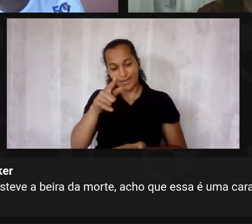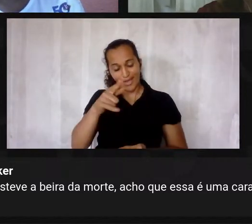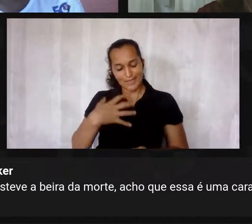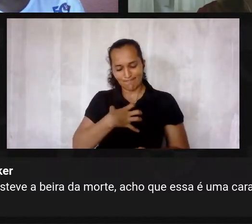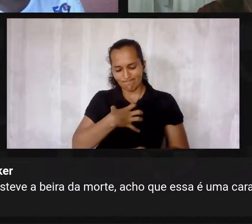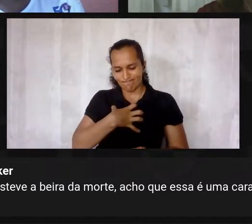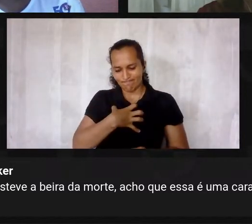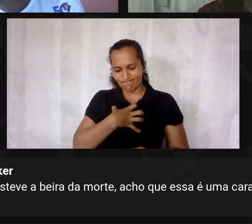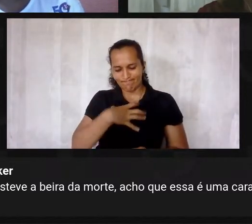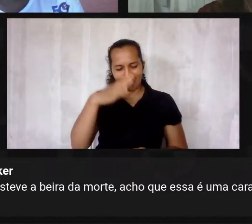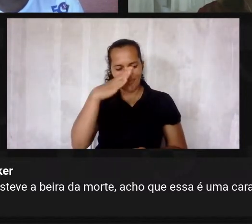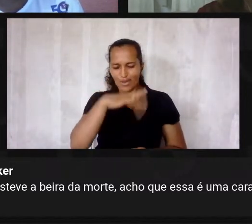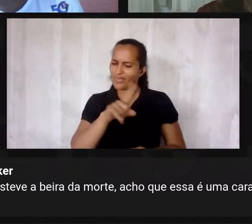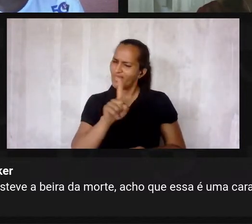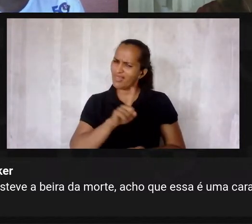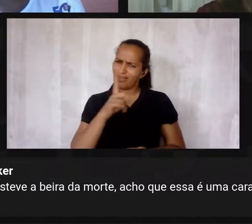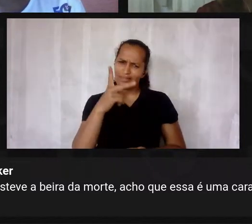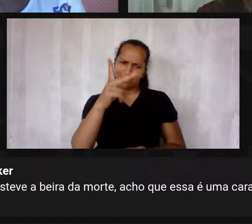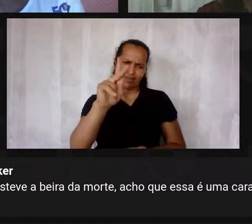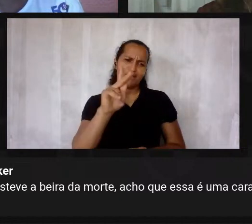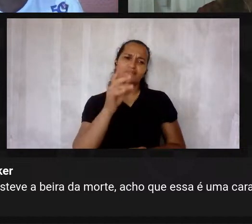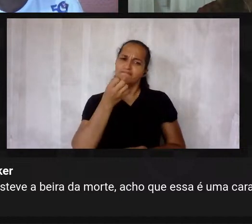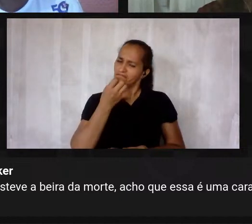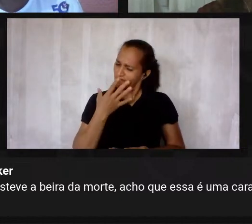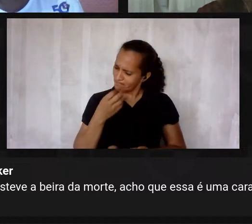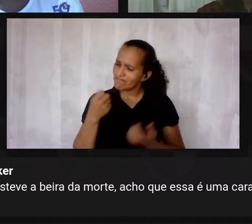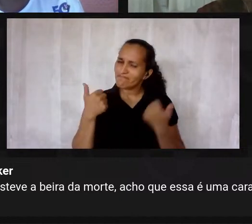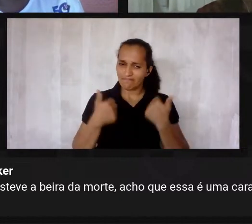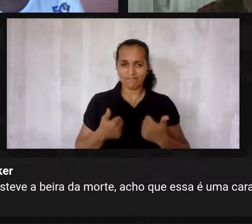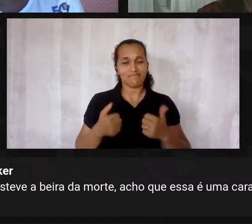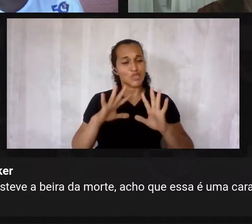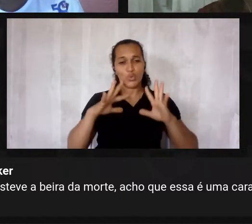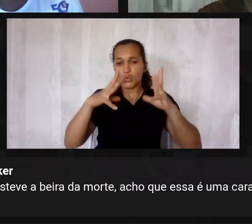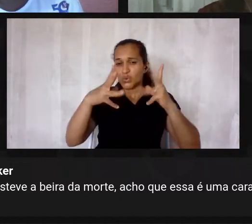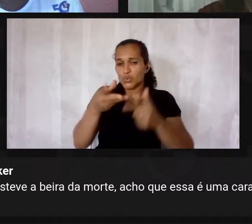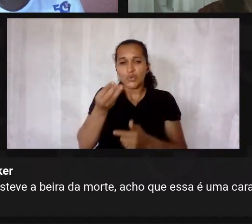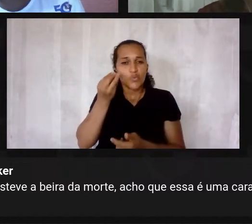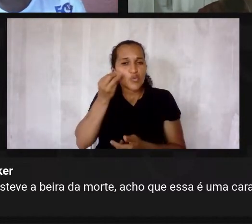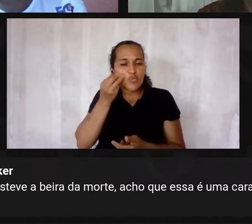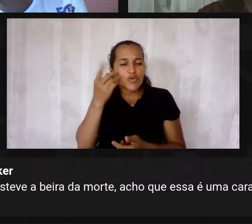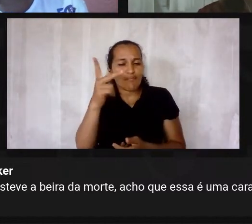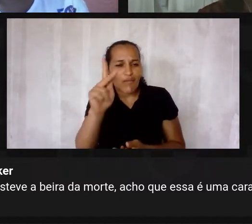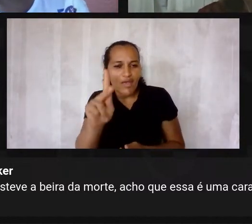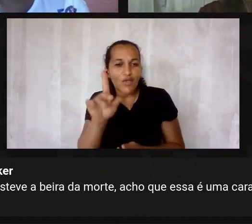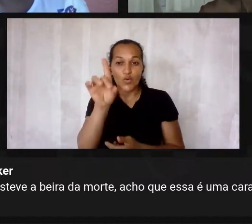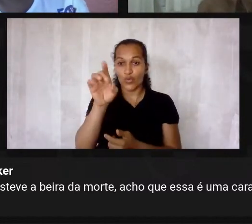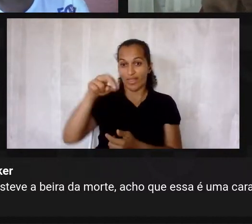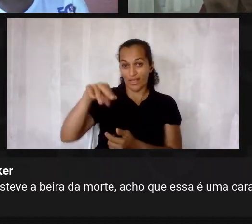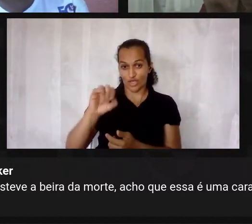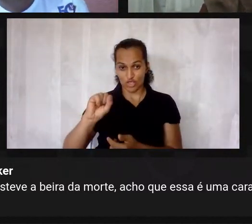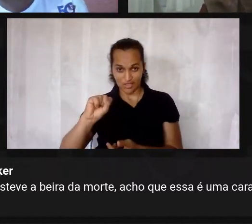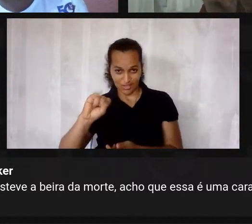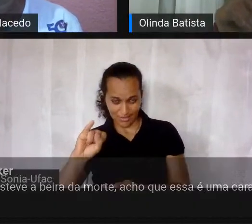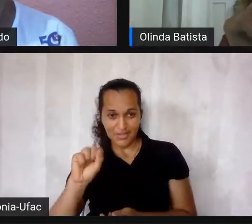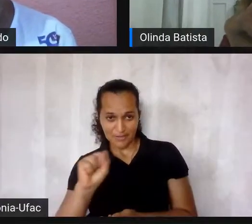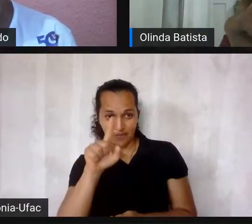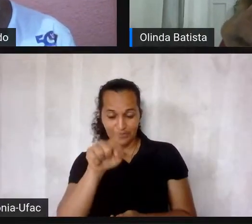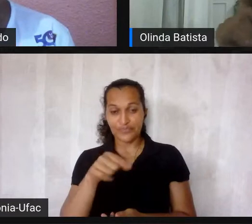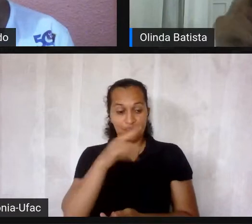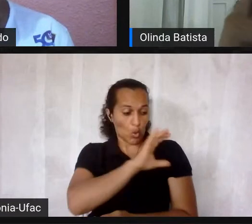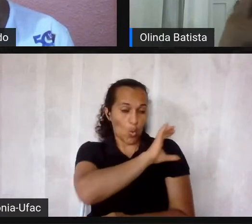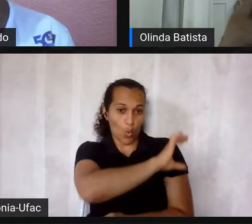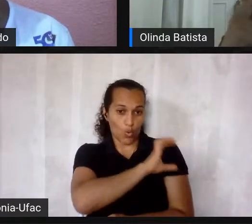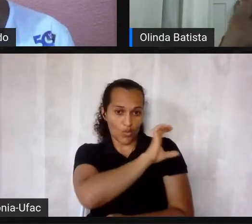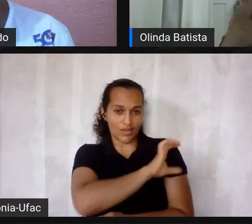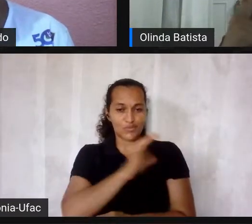Cada um tem uma história, é só história. Todo mundo elogiando, mandando beijo. O Denis quer, professor. O Denis é o nosso coordenador